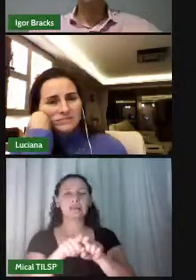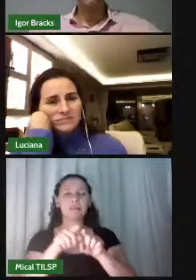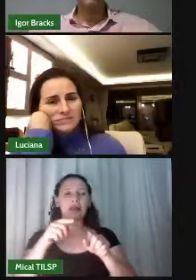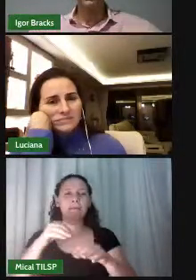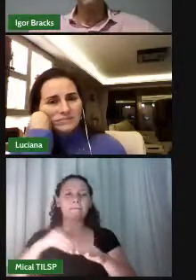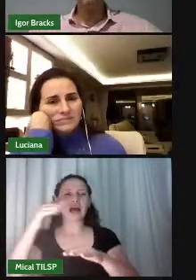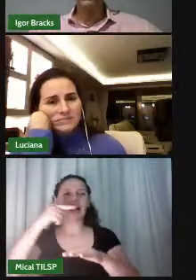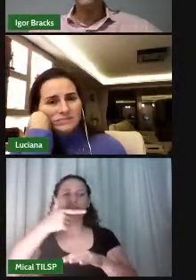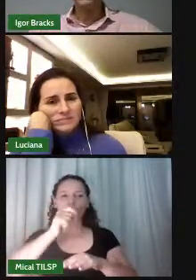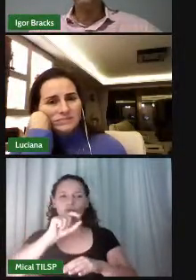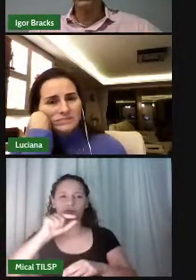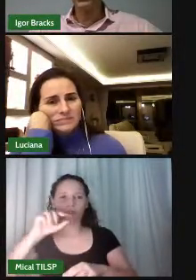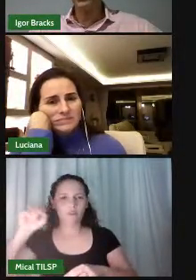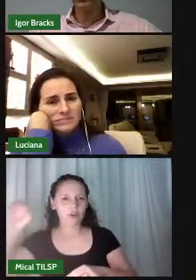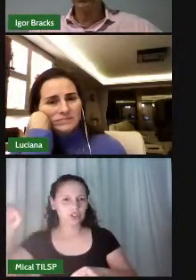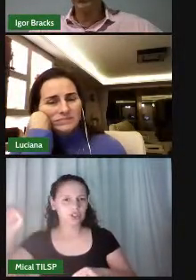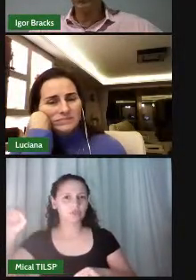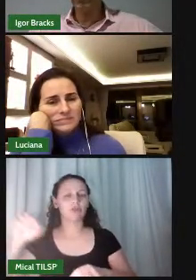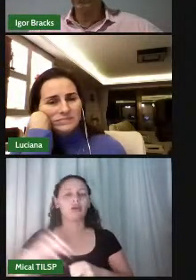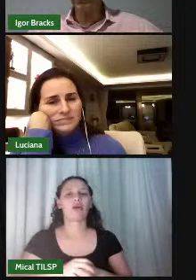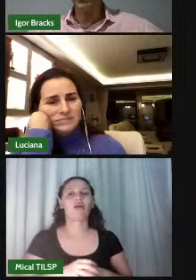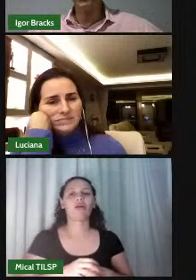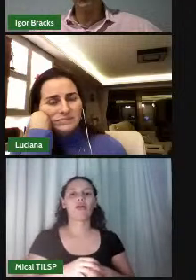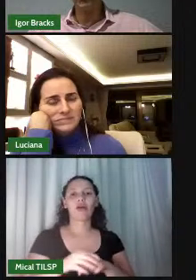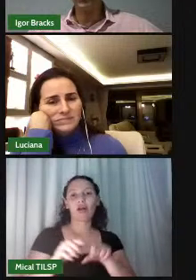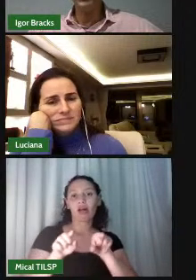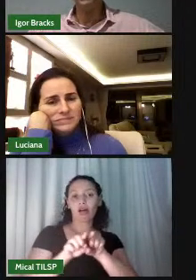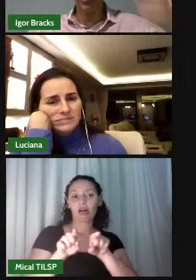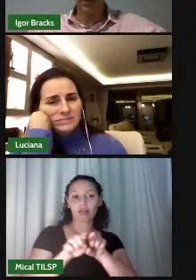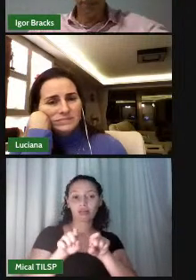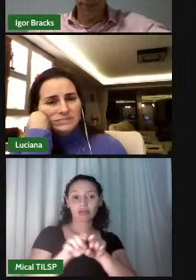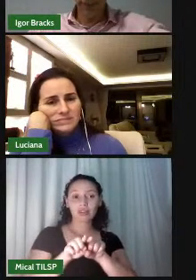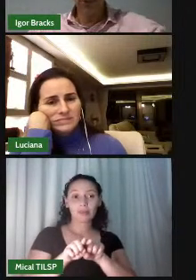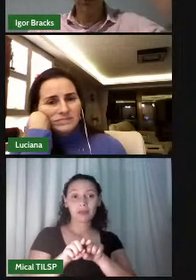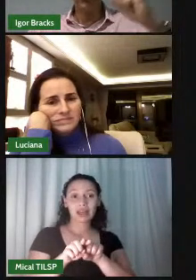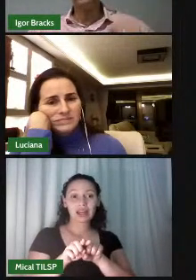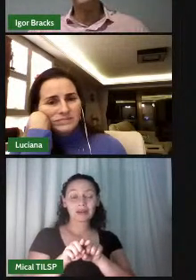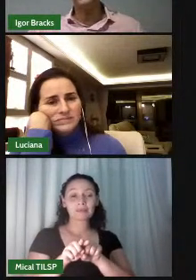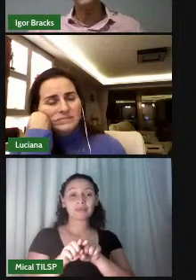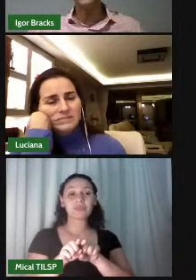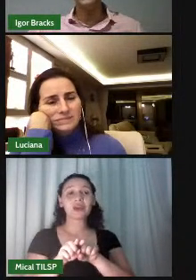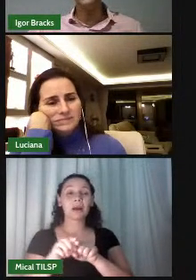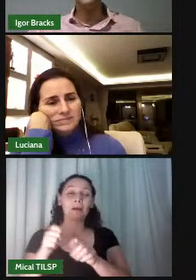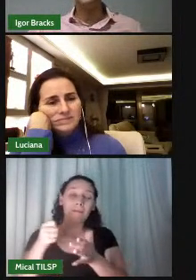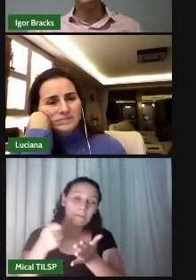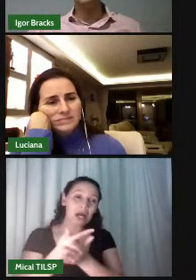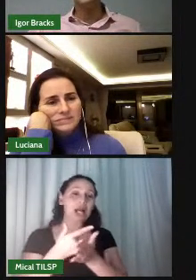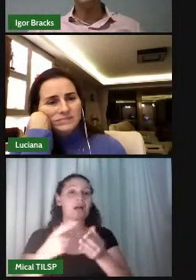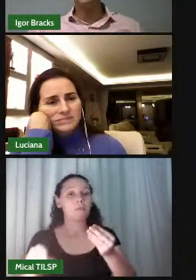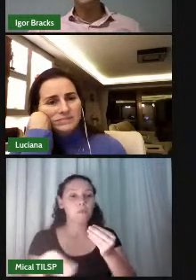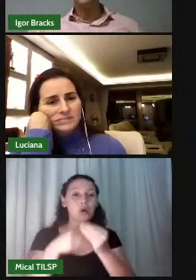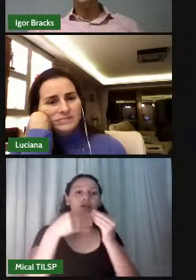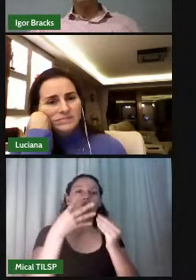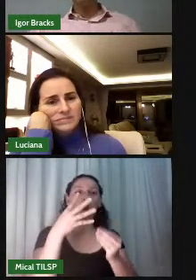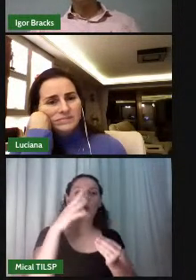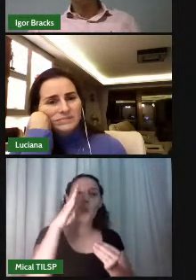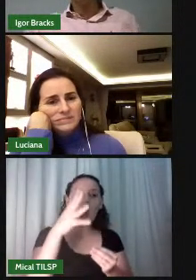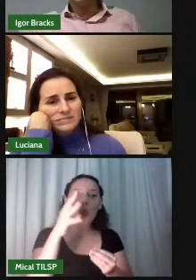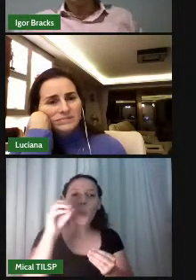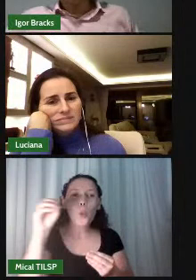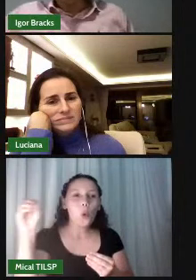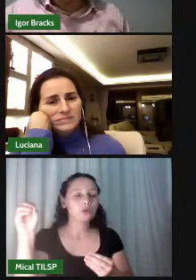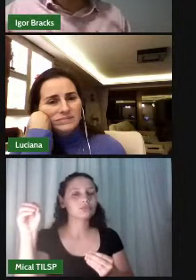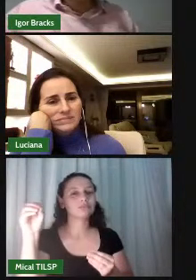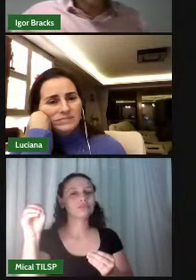reais, tá? Reparação dos danos materiais sofridos, mais 4 mil reais, tá? Então, ao